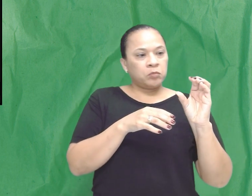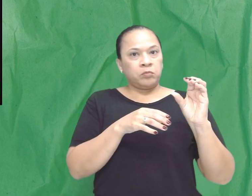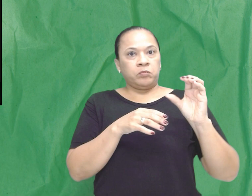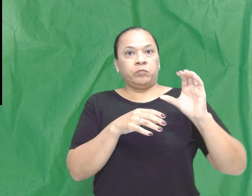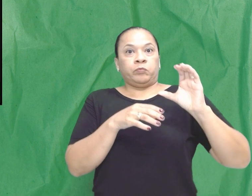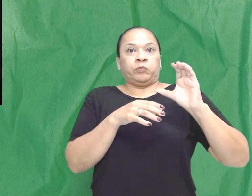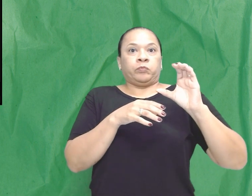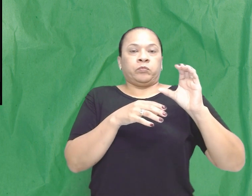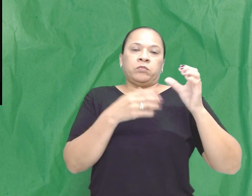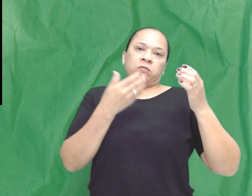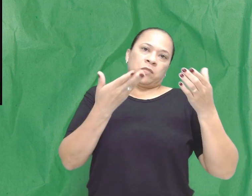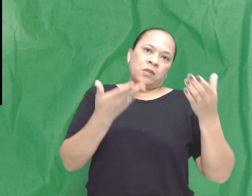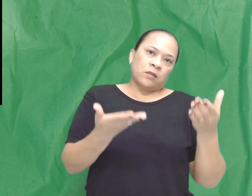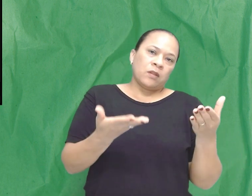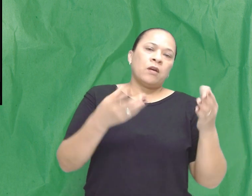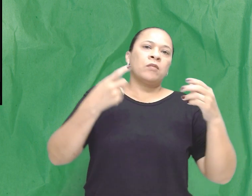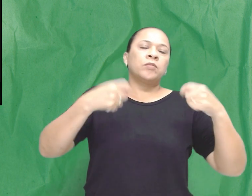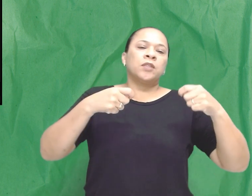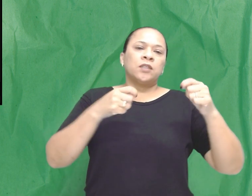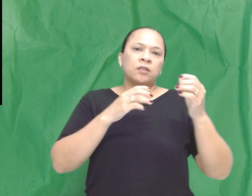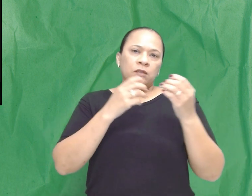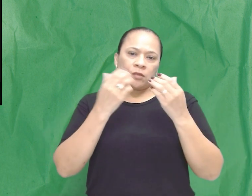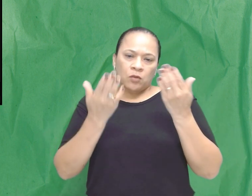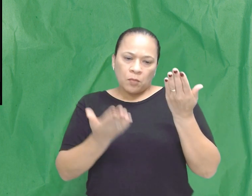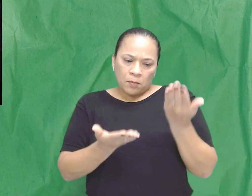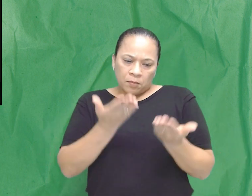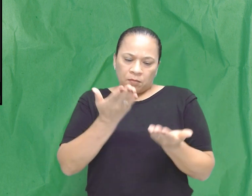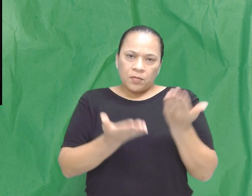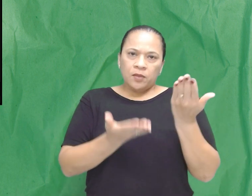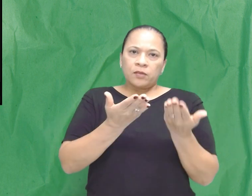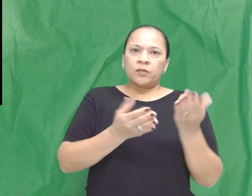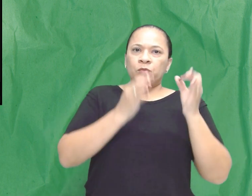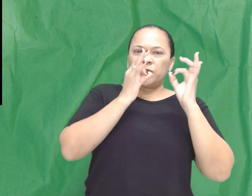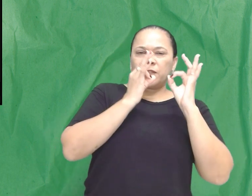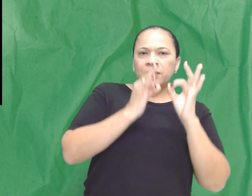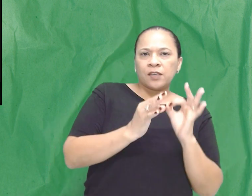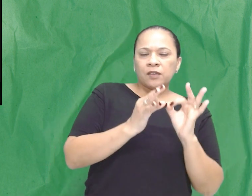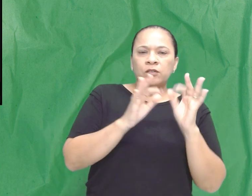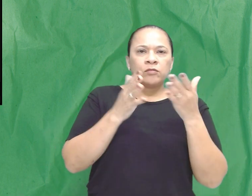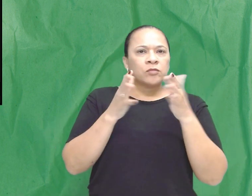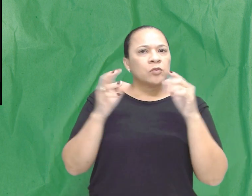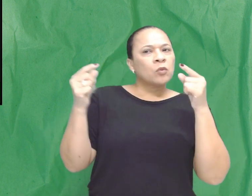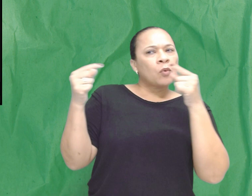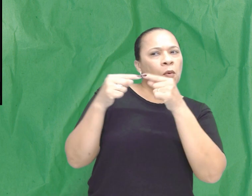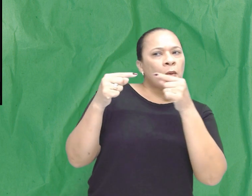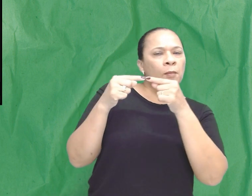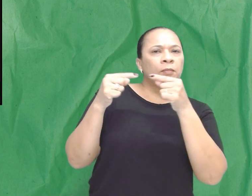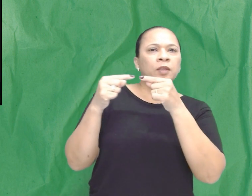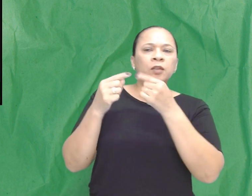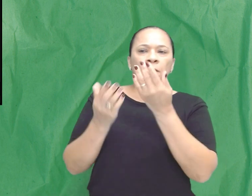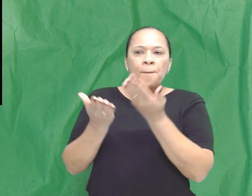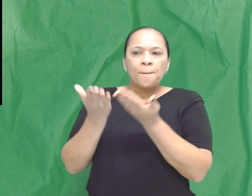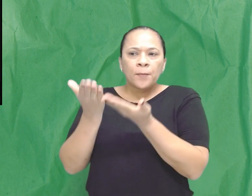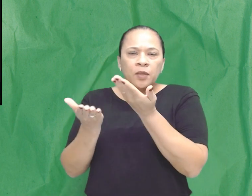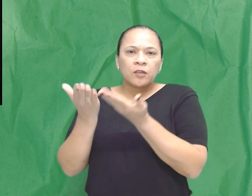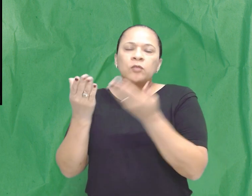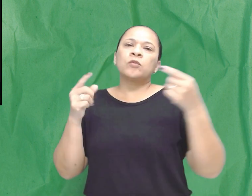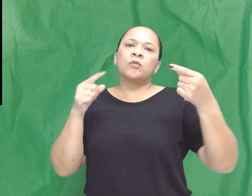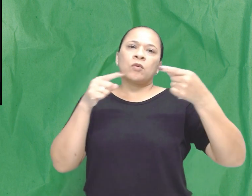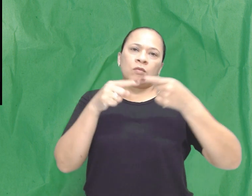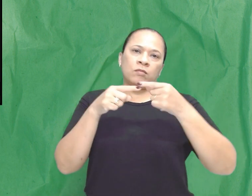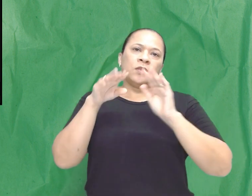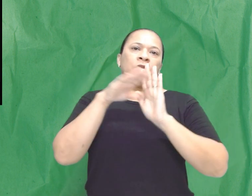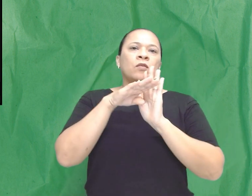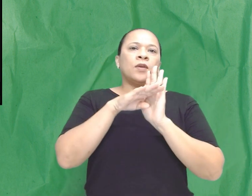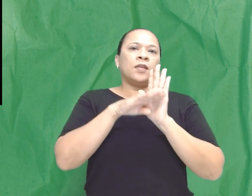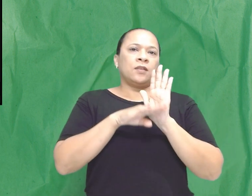médios, então é bom você fazer essa correlação, procurando sempre se aproximar do peso mais adequado para a